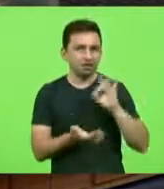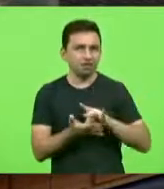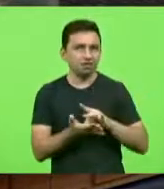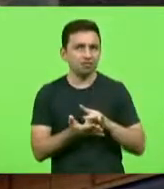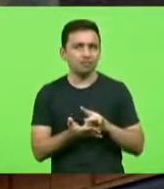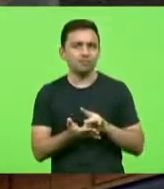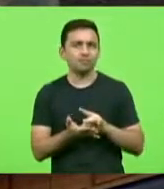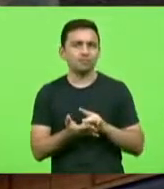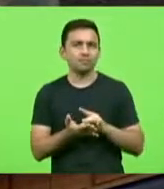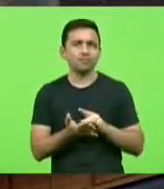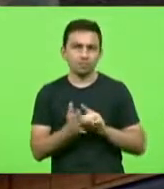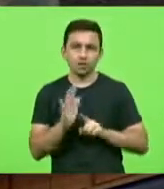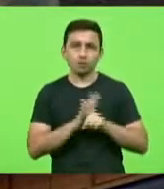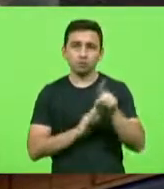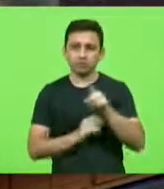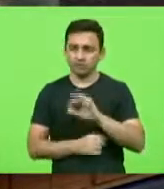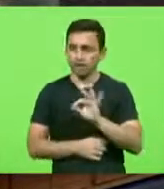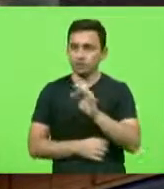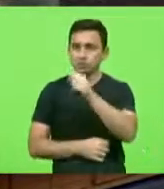questão, né, deputado João Amin.